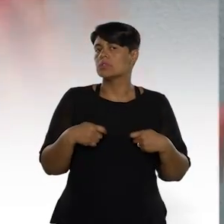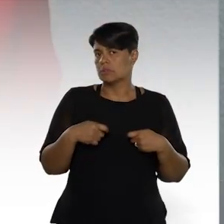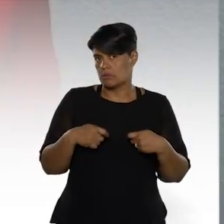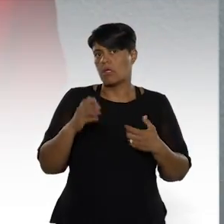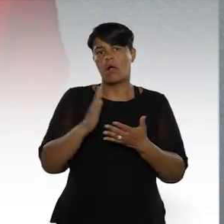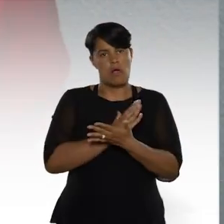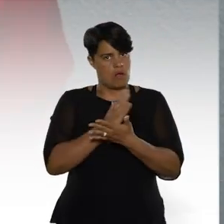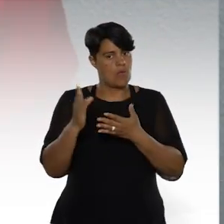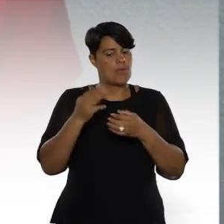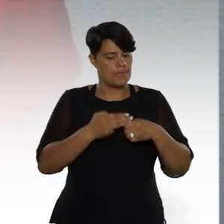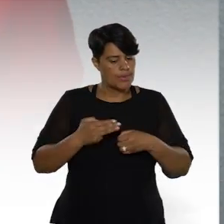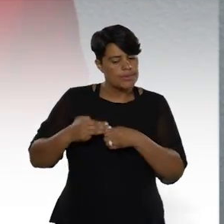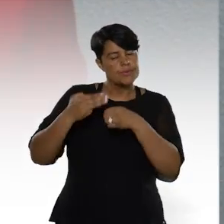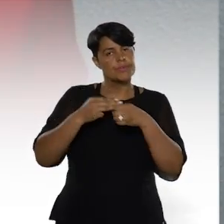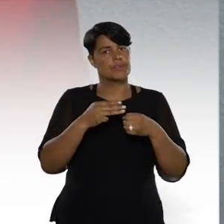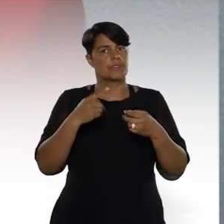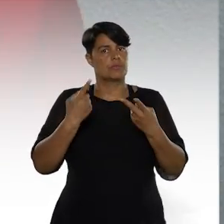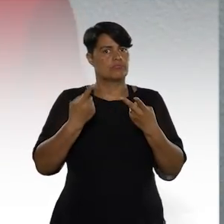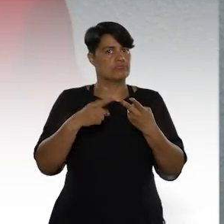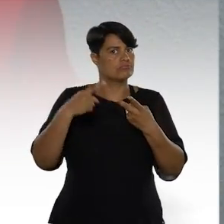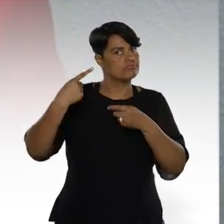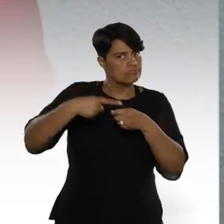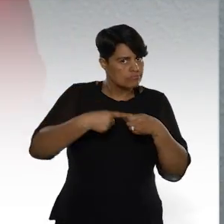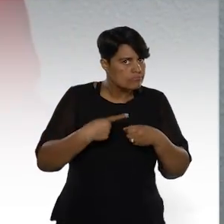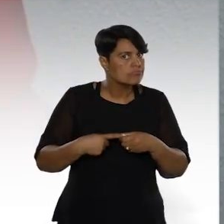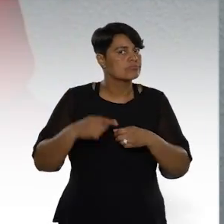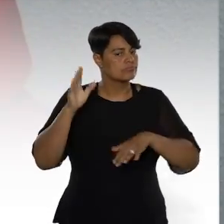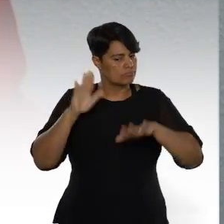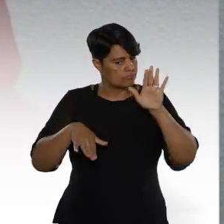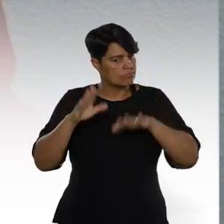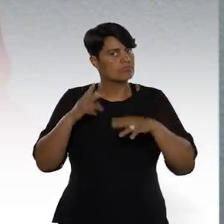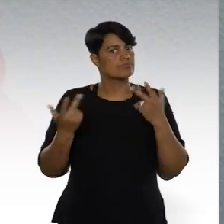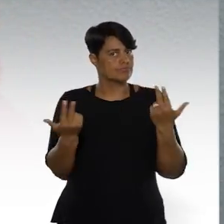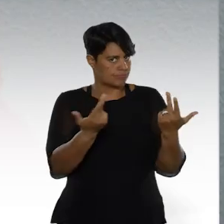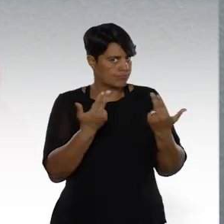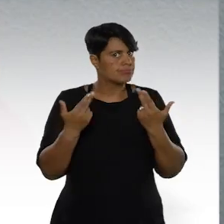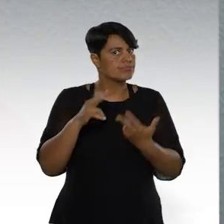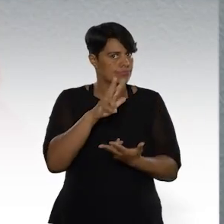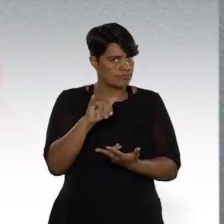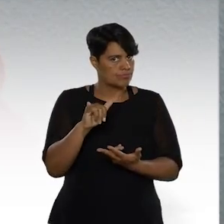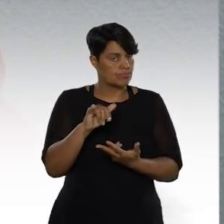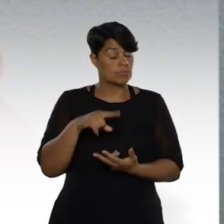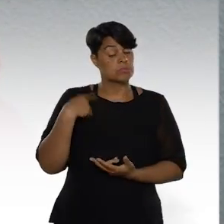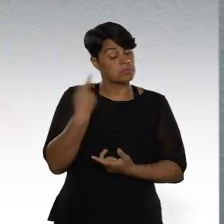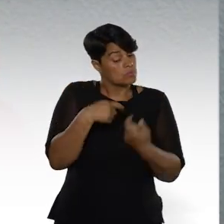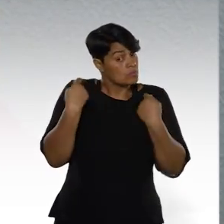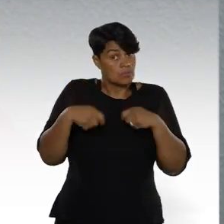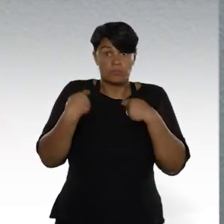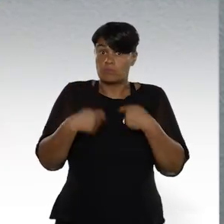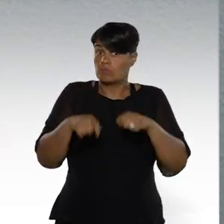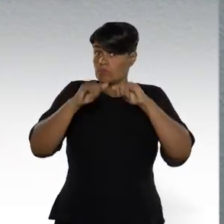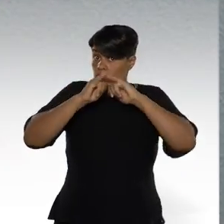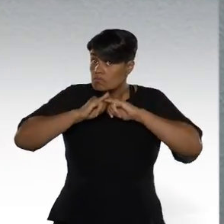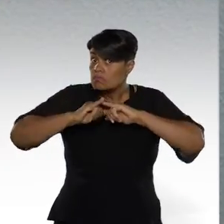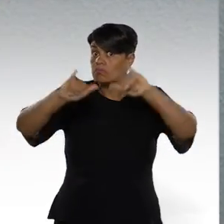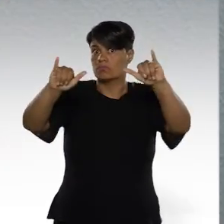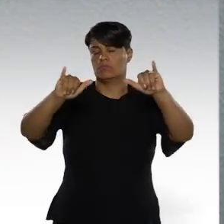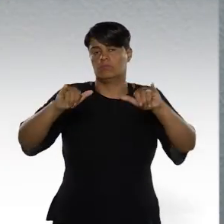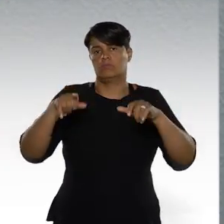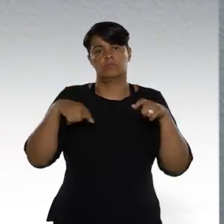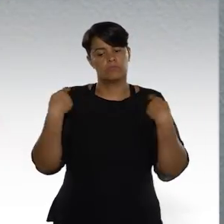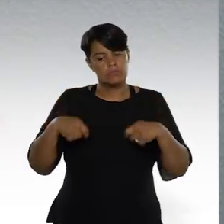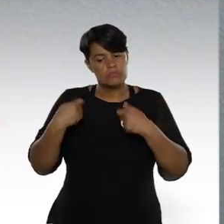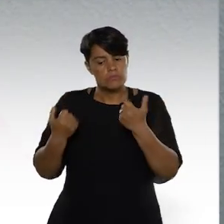irão passar pelo mesmo nos próximos meses e anos. Então, o nosso objetivo enquanto sociedade é dar esse suporte ao